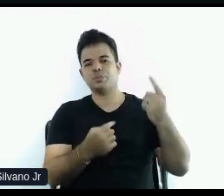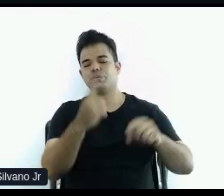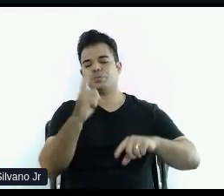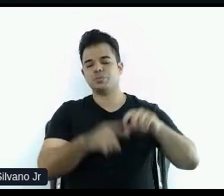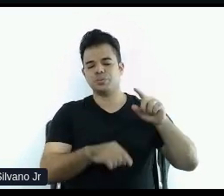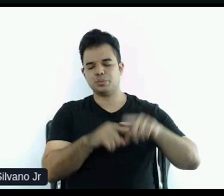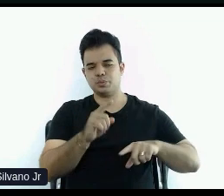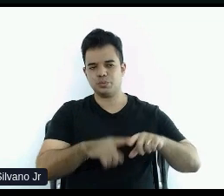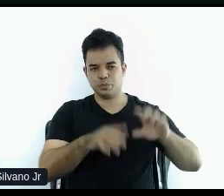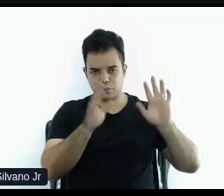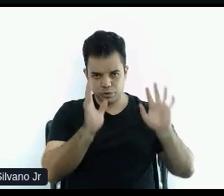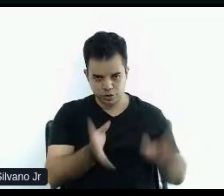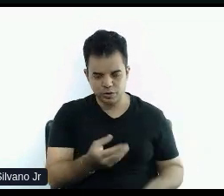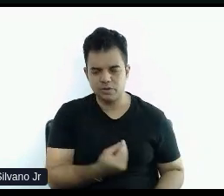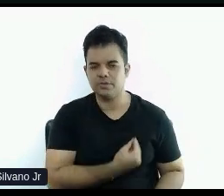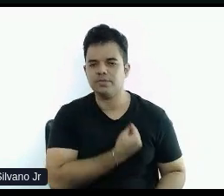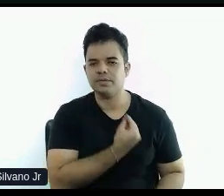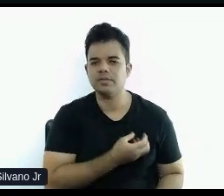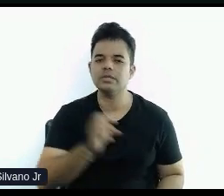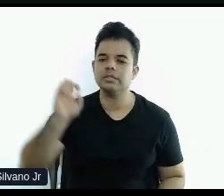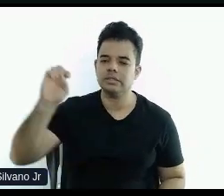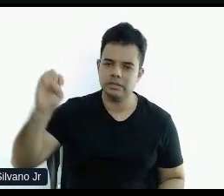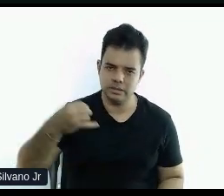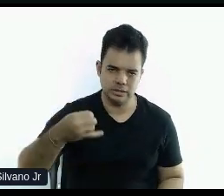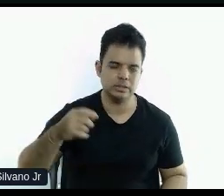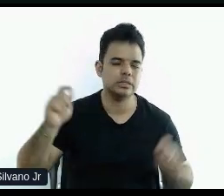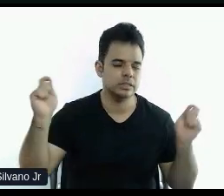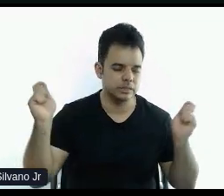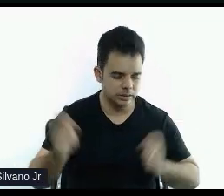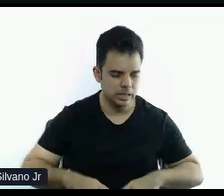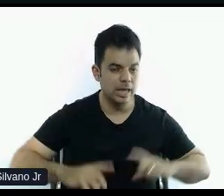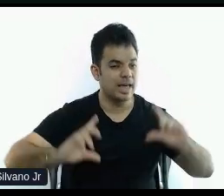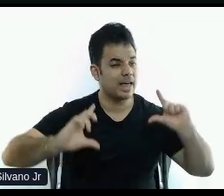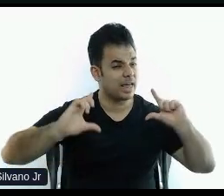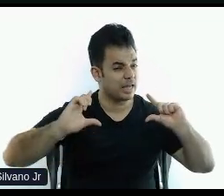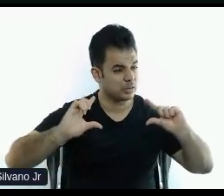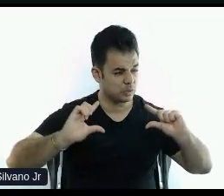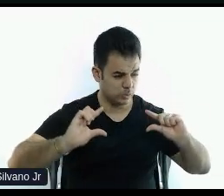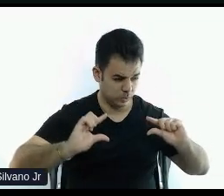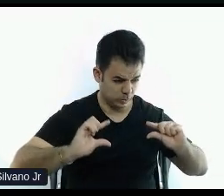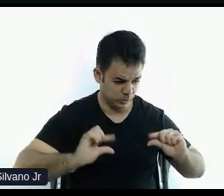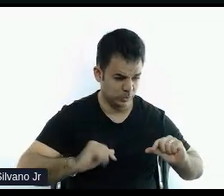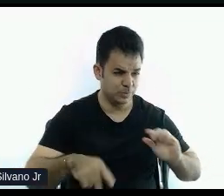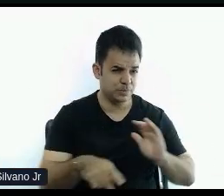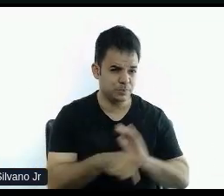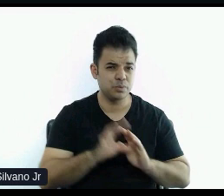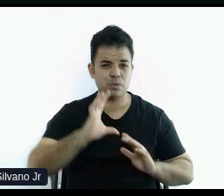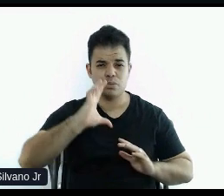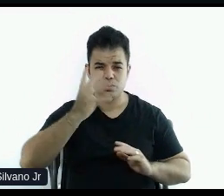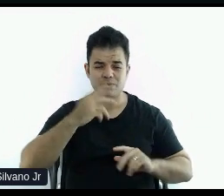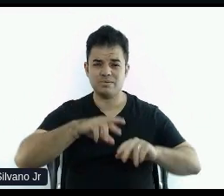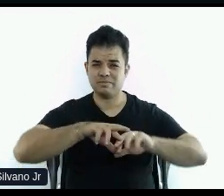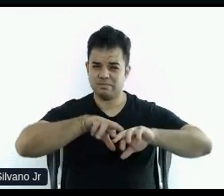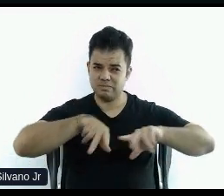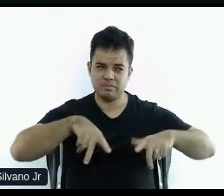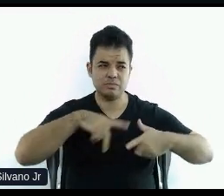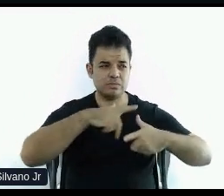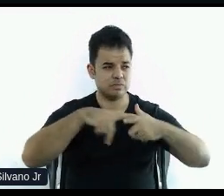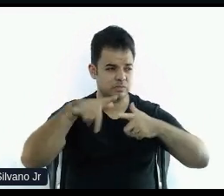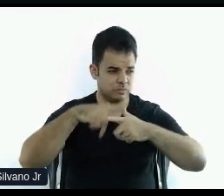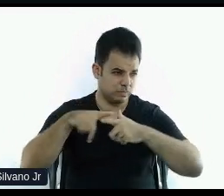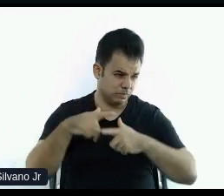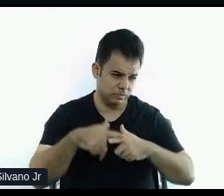entende que é sim possível reduzir muitos dos mitos que se colocam sobre